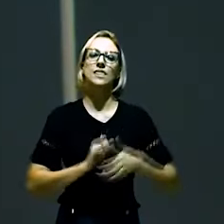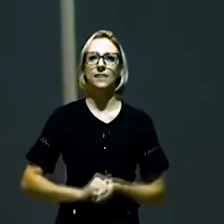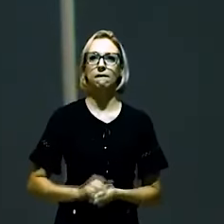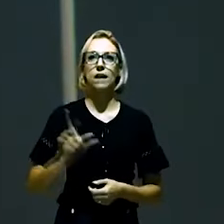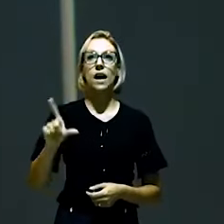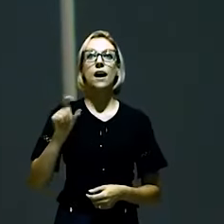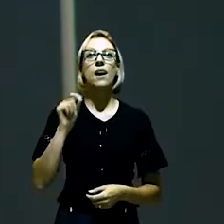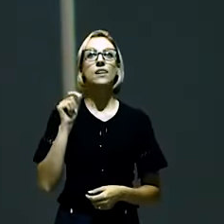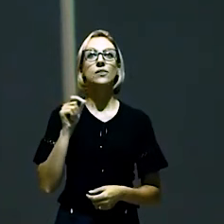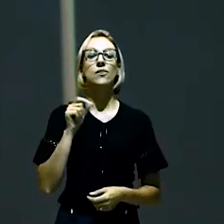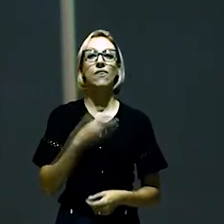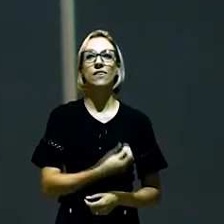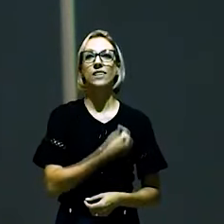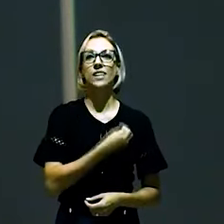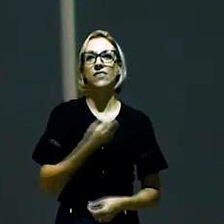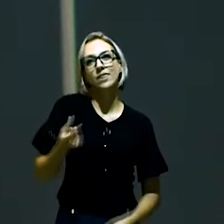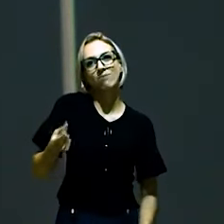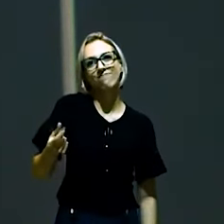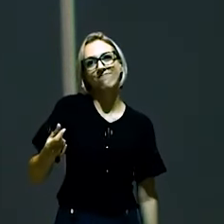decidiu por uma vida eterna.